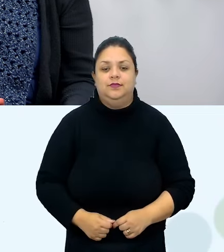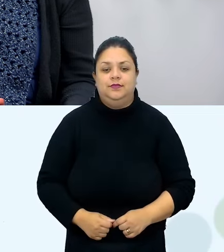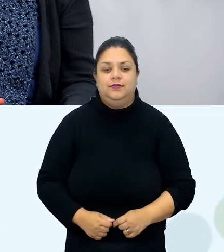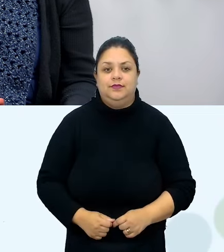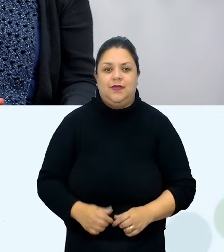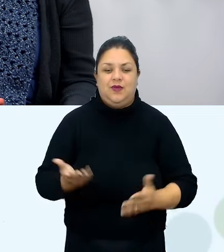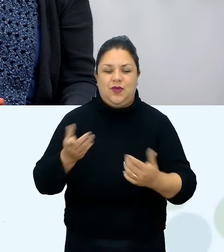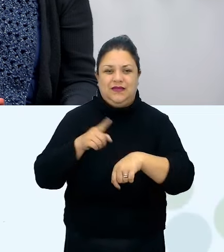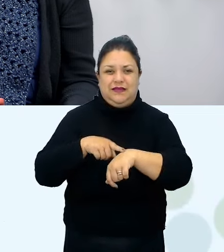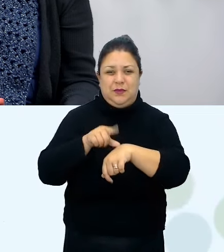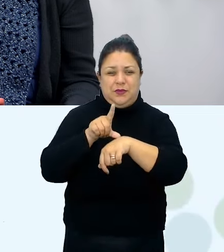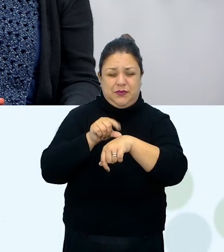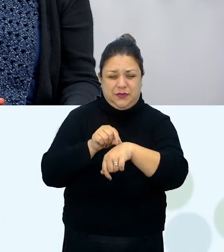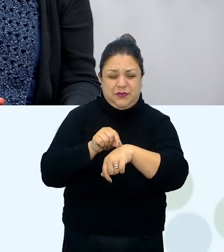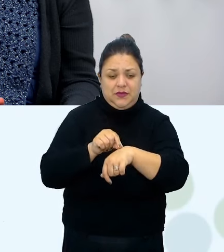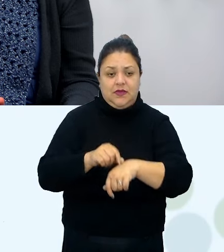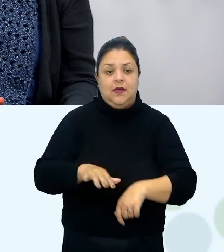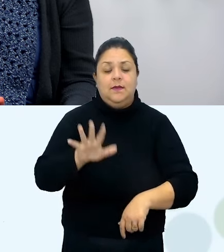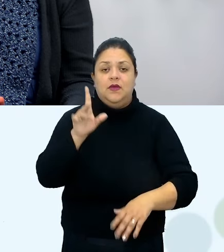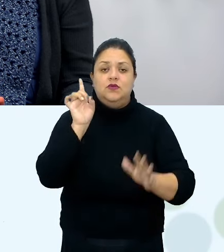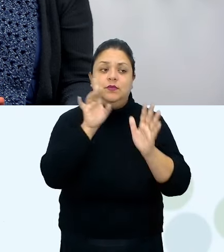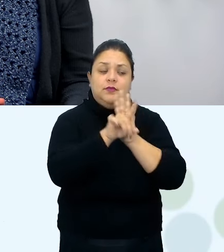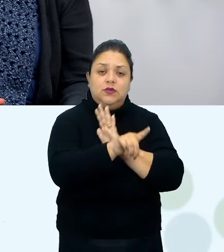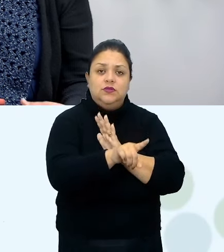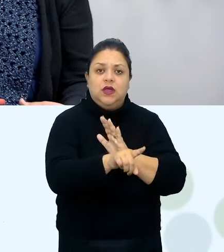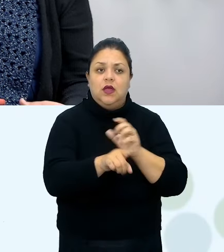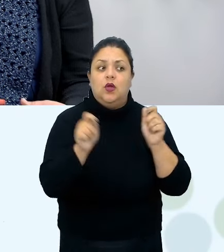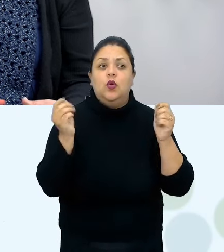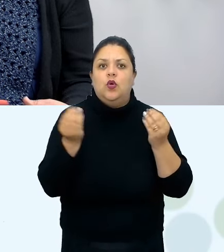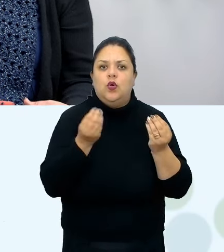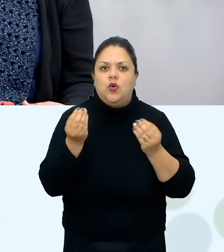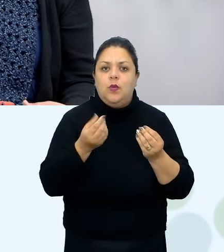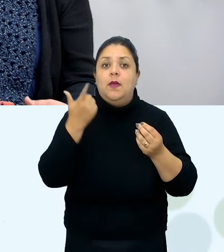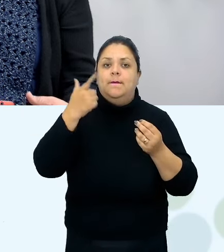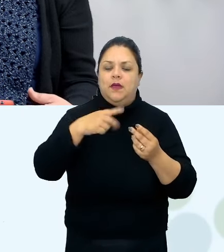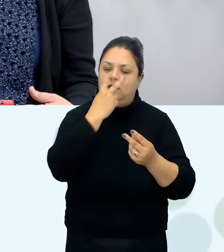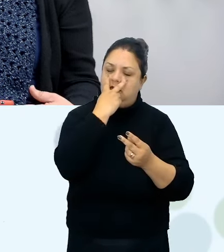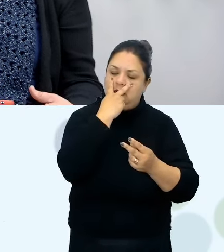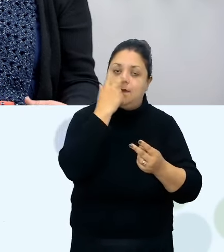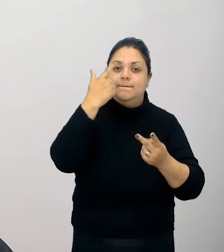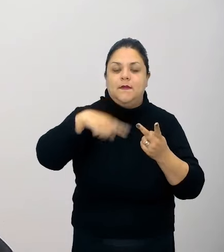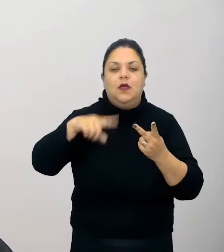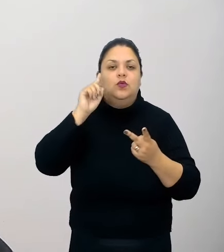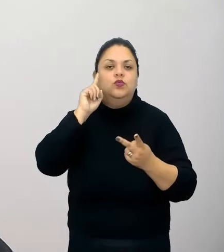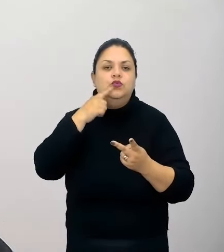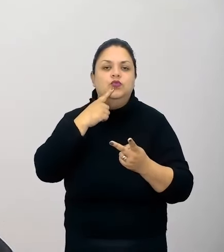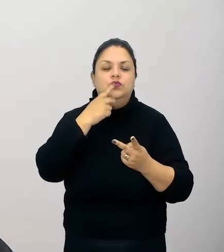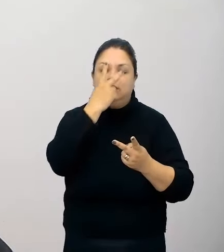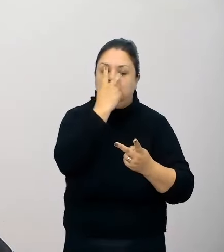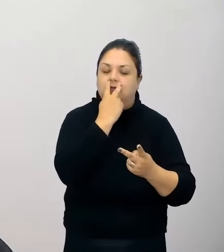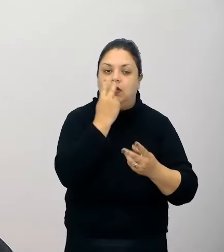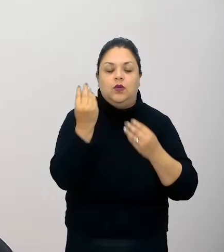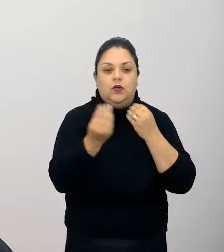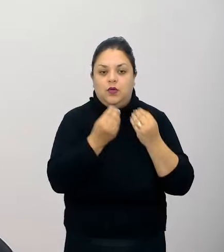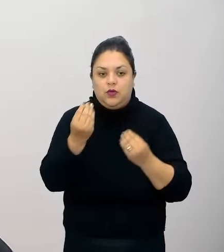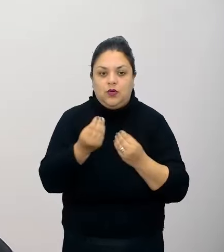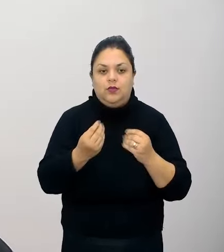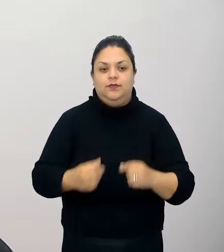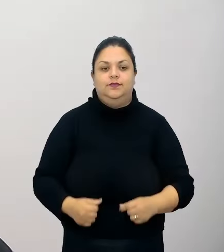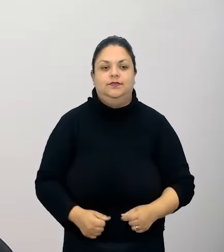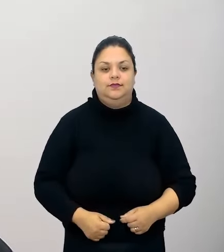o tempo aí apertado, mas para você também poder estar falando um pouquinho. E aí depois a